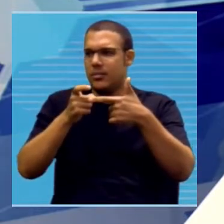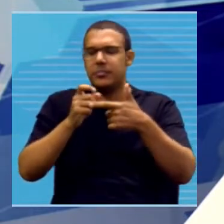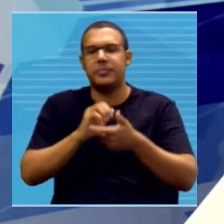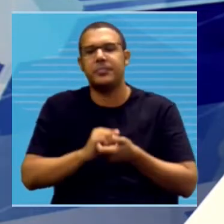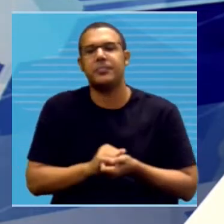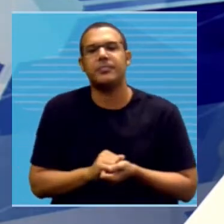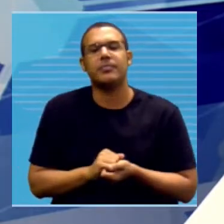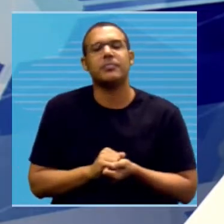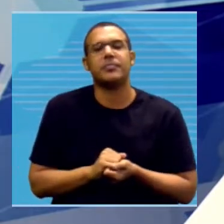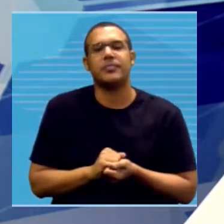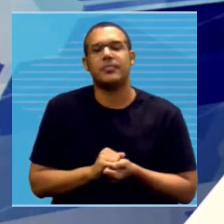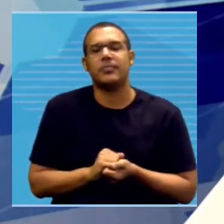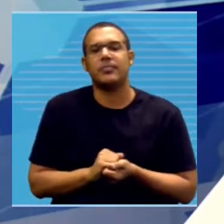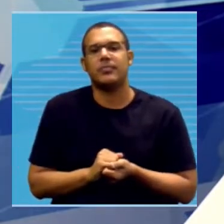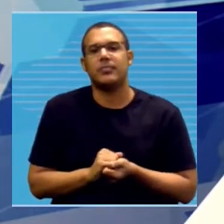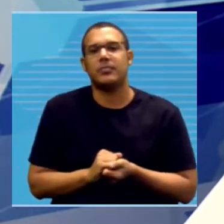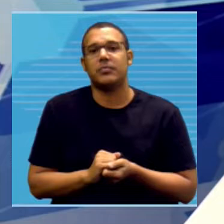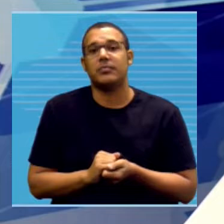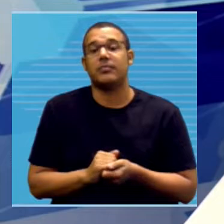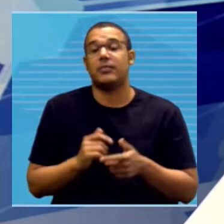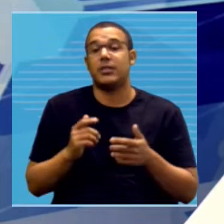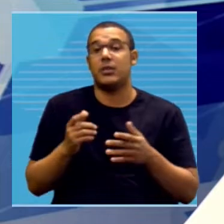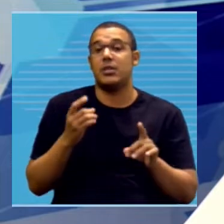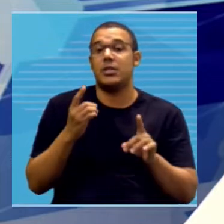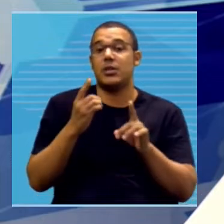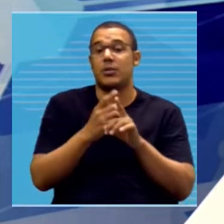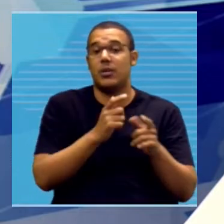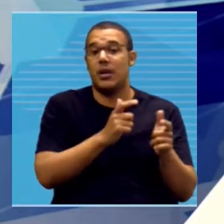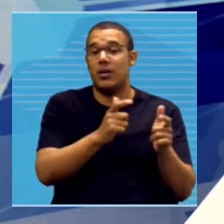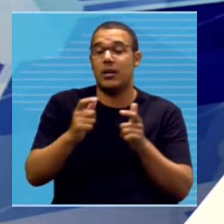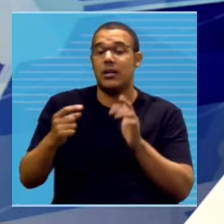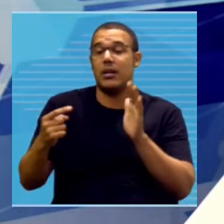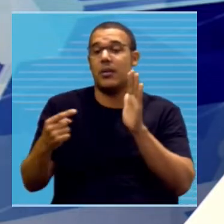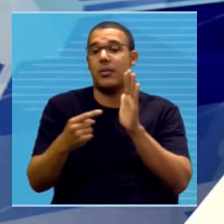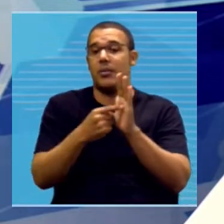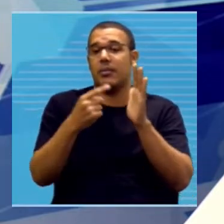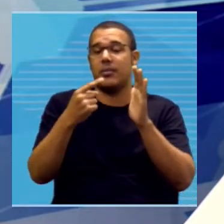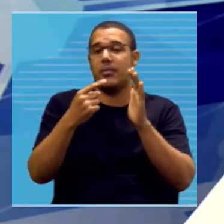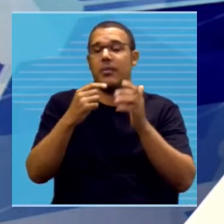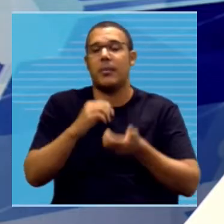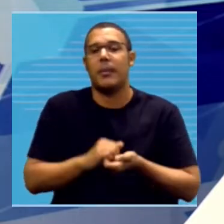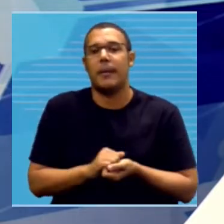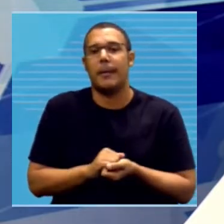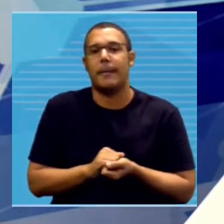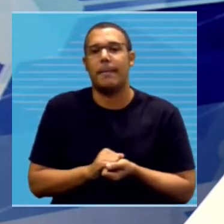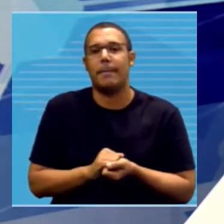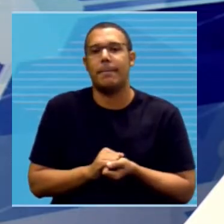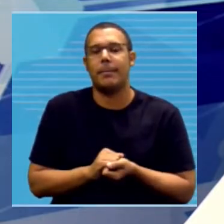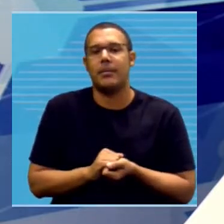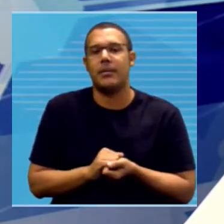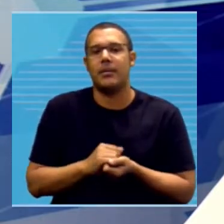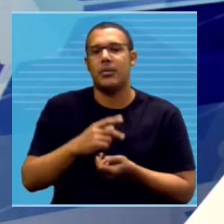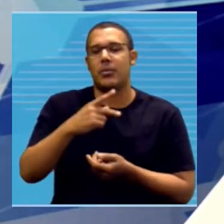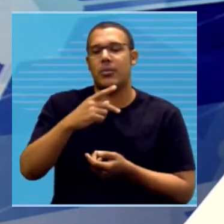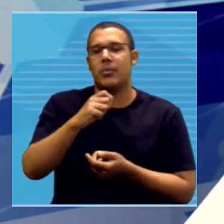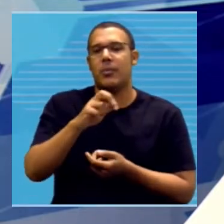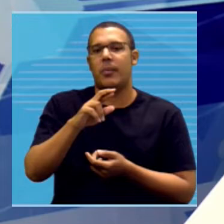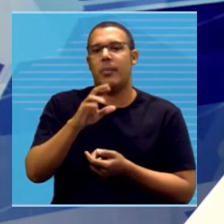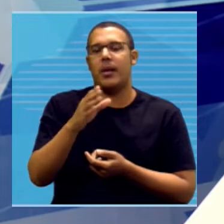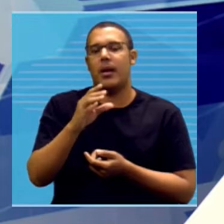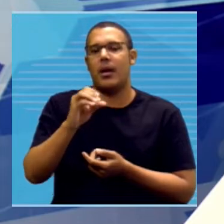ponto da ordenada nós temos aí a localização de um ponto nesse plano nós temos aí um par ordenado